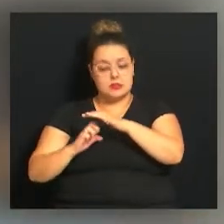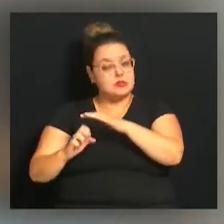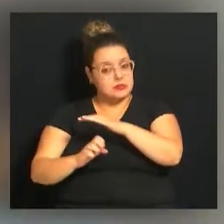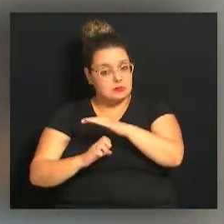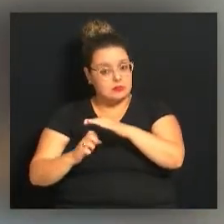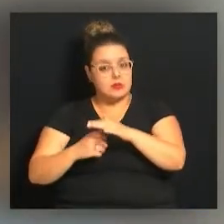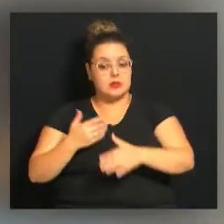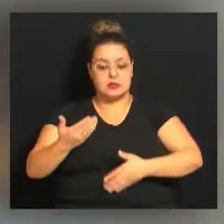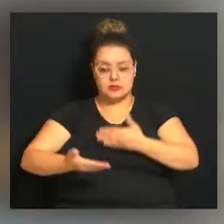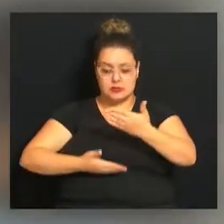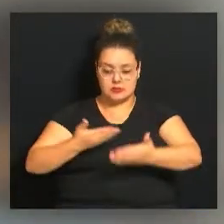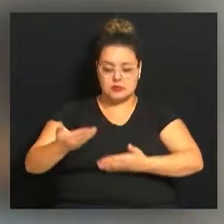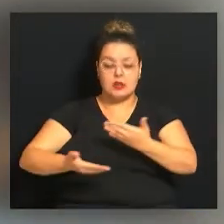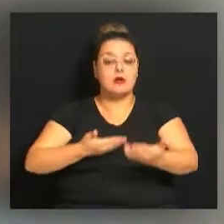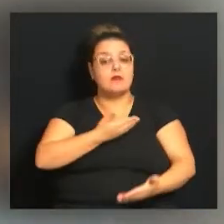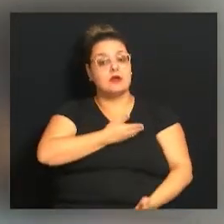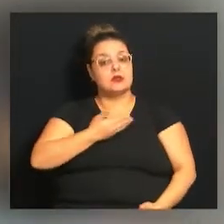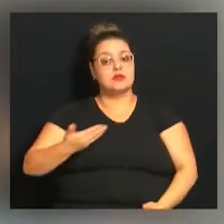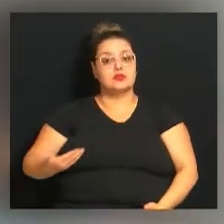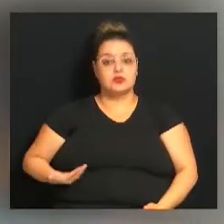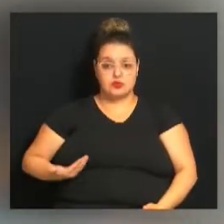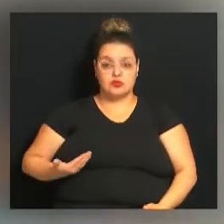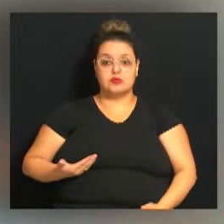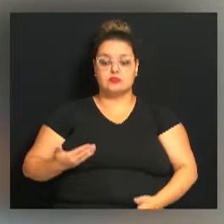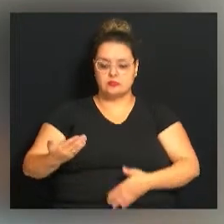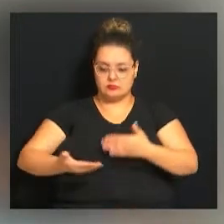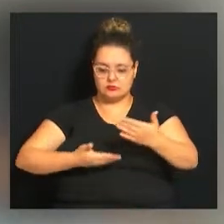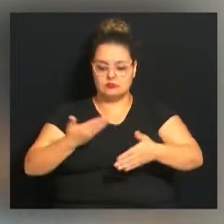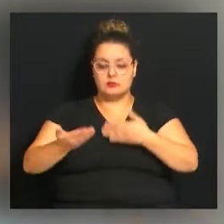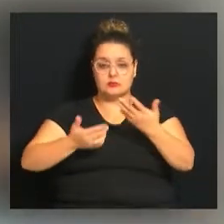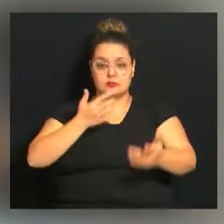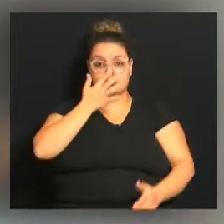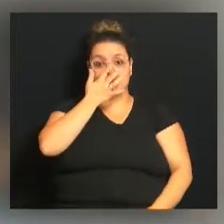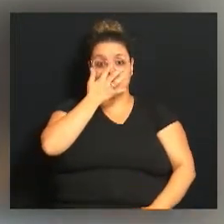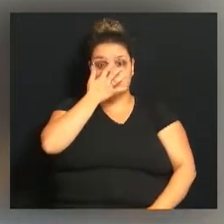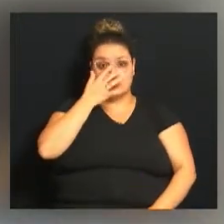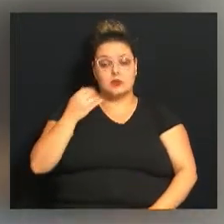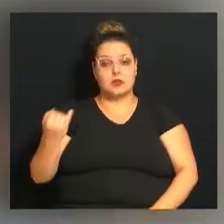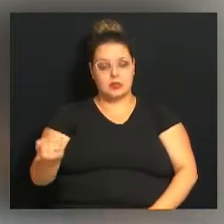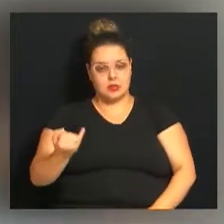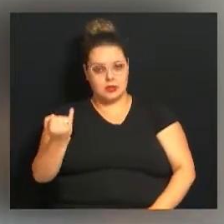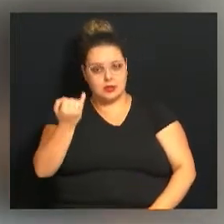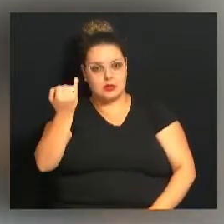serviço público que elas prestam serviço, que é extremamente importante